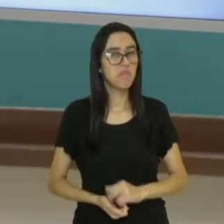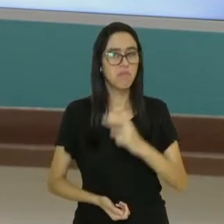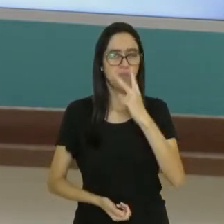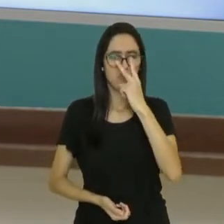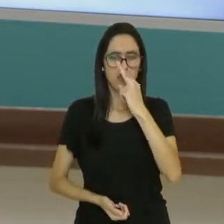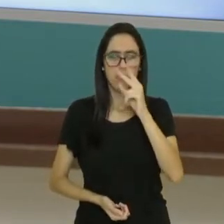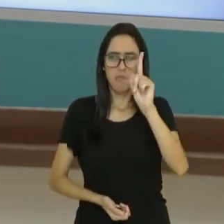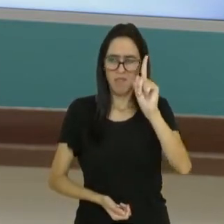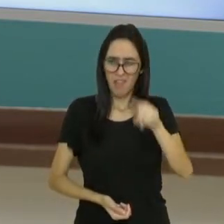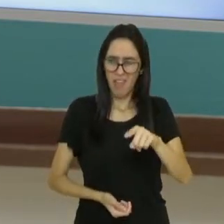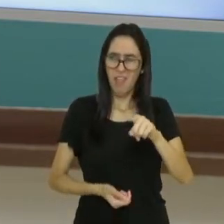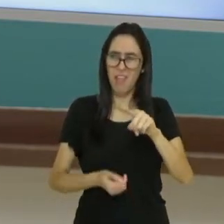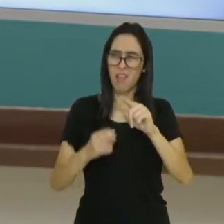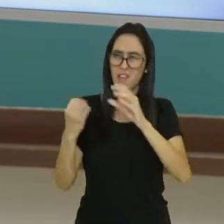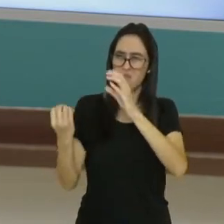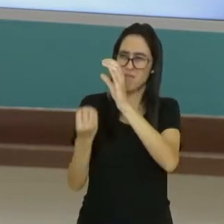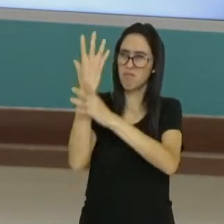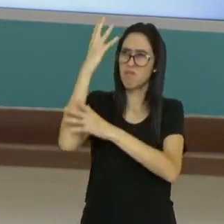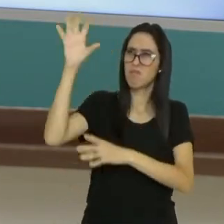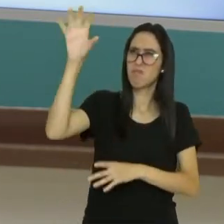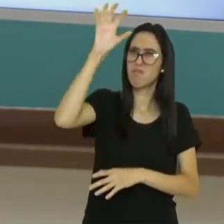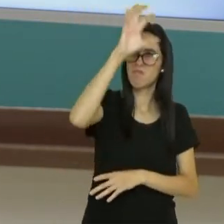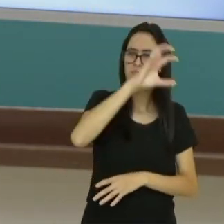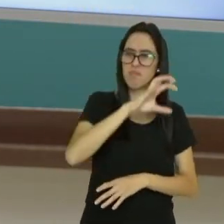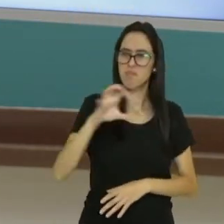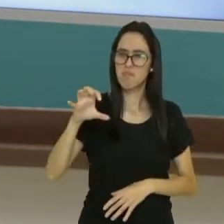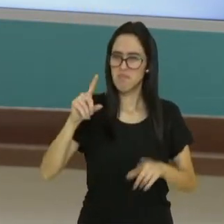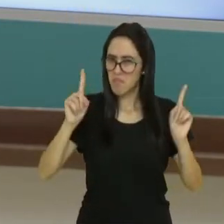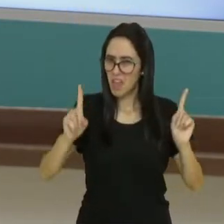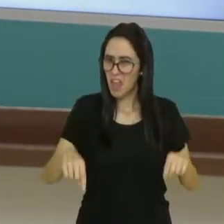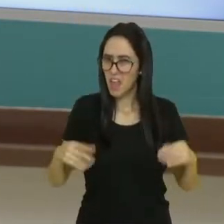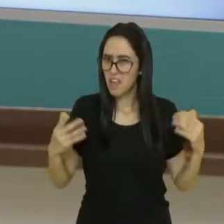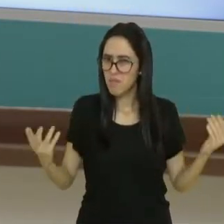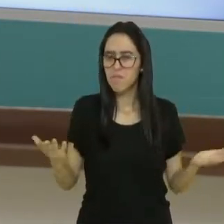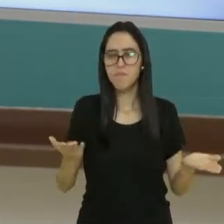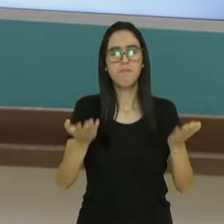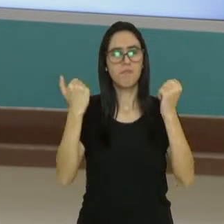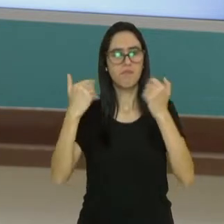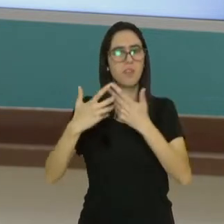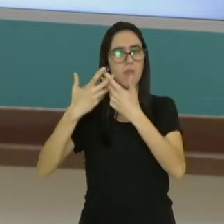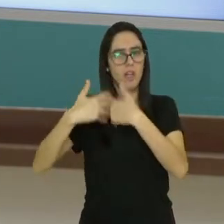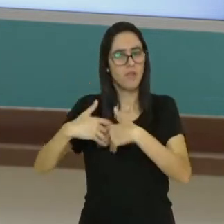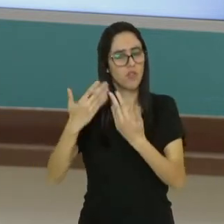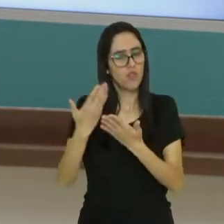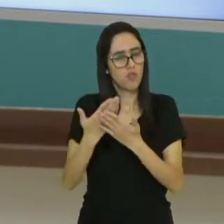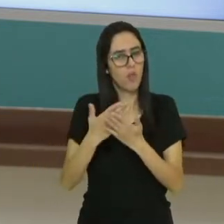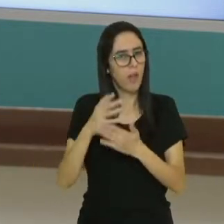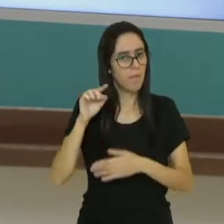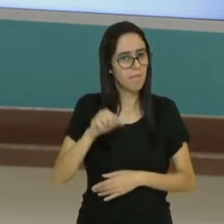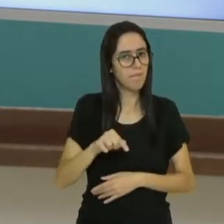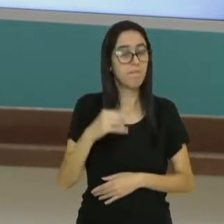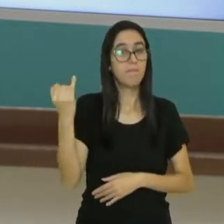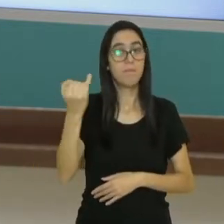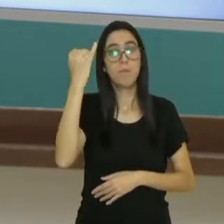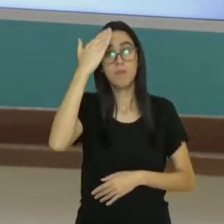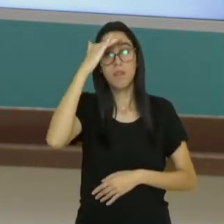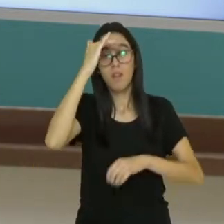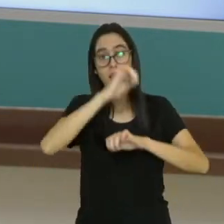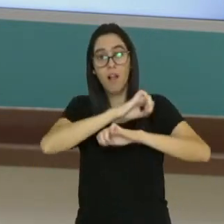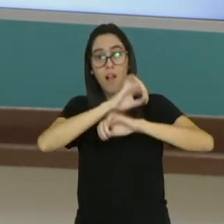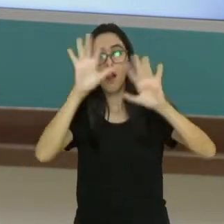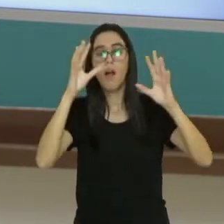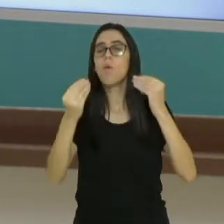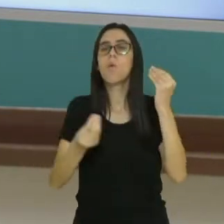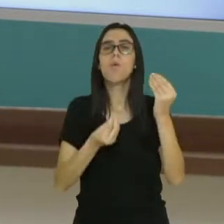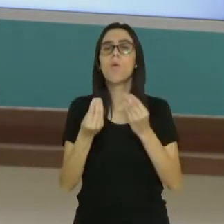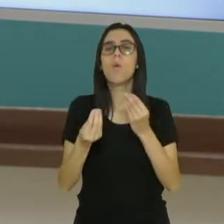com a formação dos continentes da Terra? Então vamos refletir e estudar juntos para compreender como